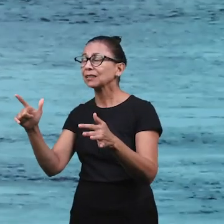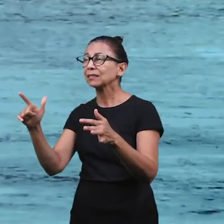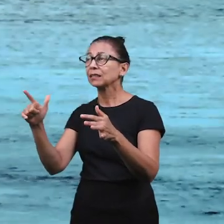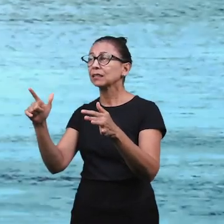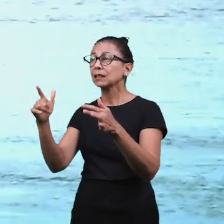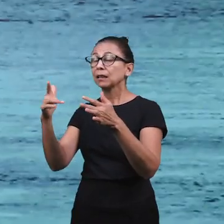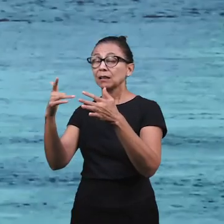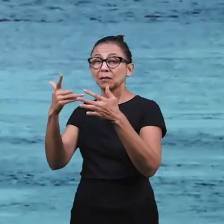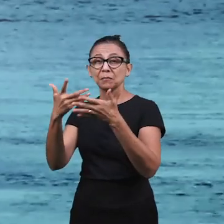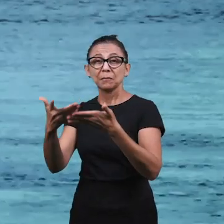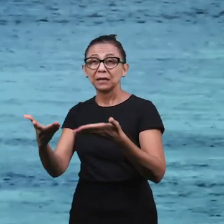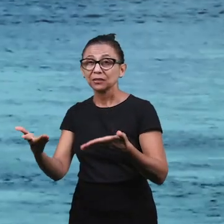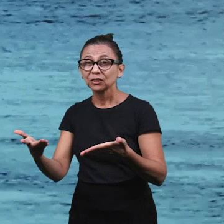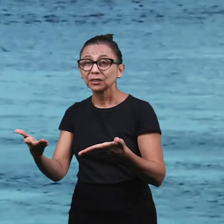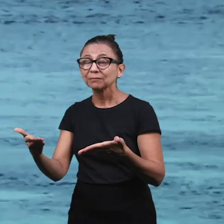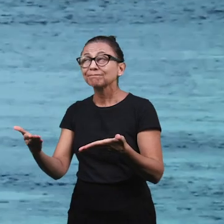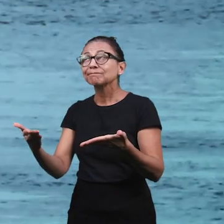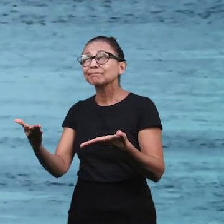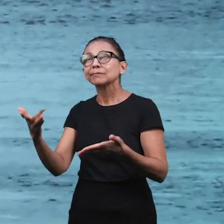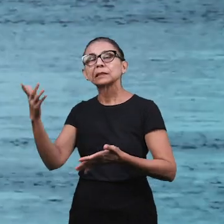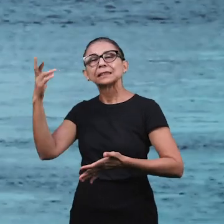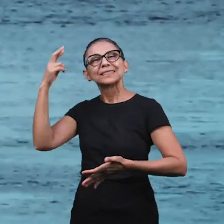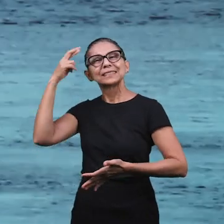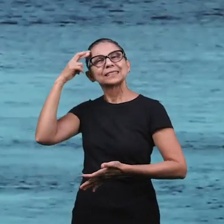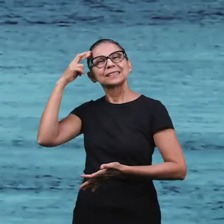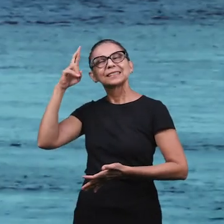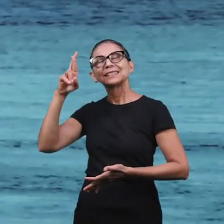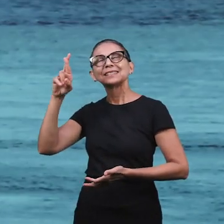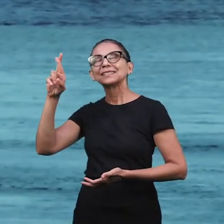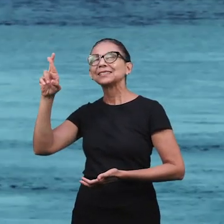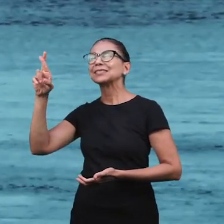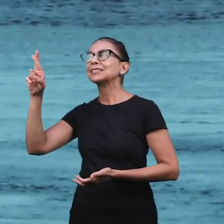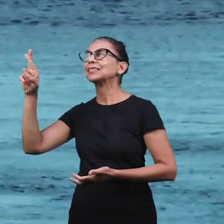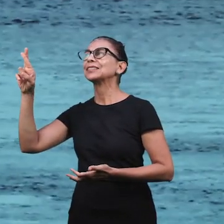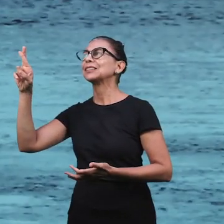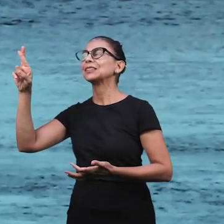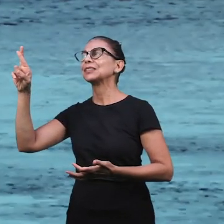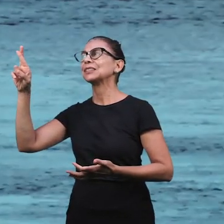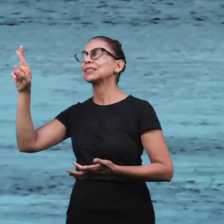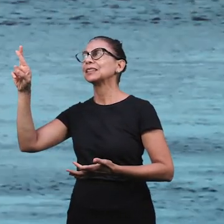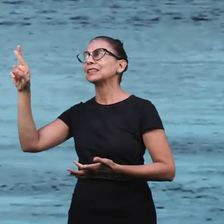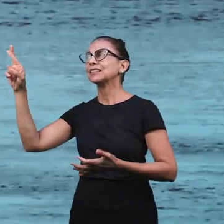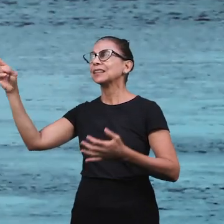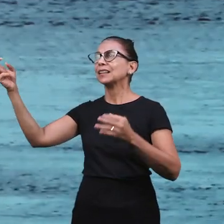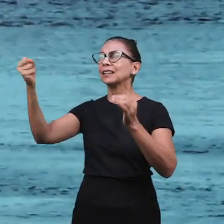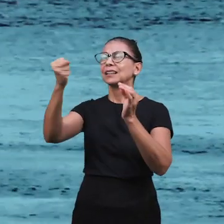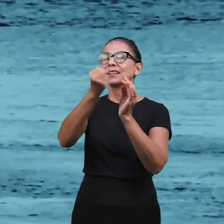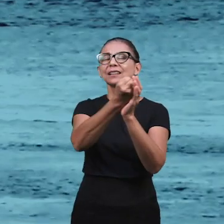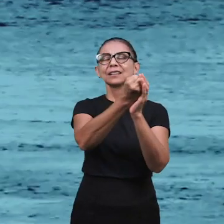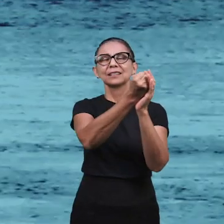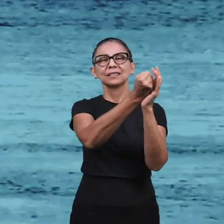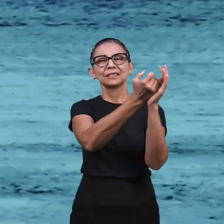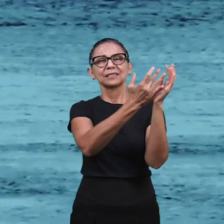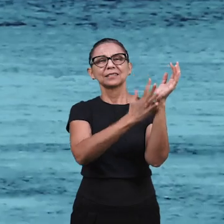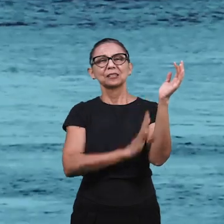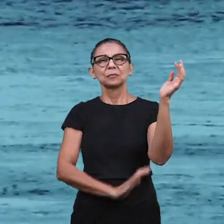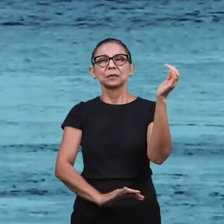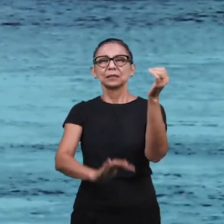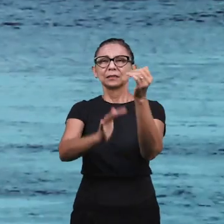comunhão não posso eu sentir, Senhor,